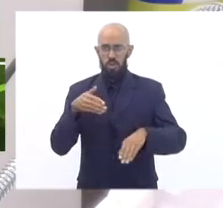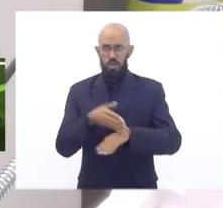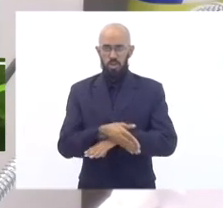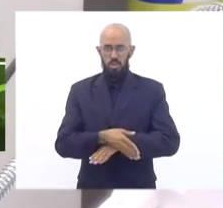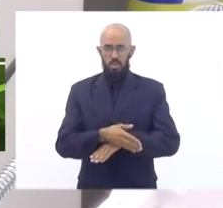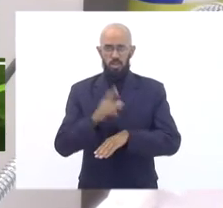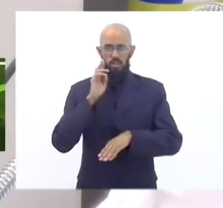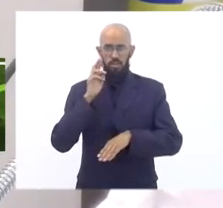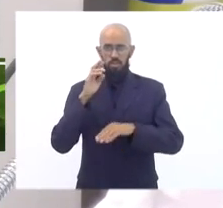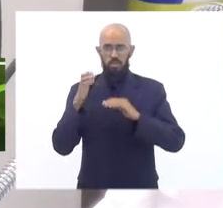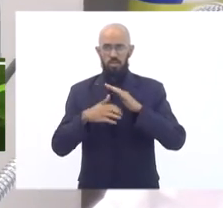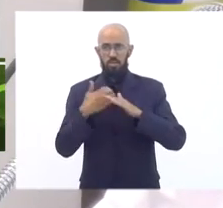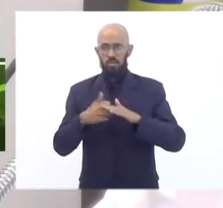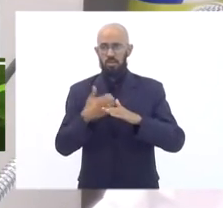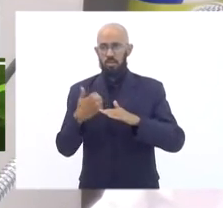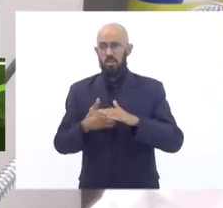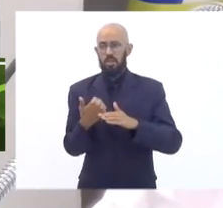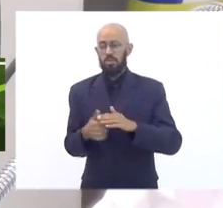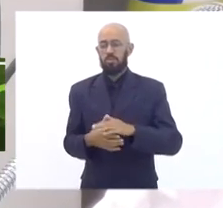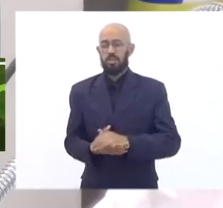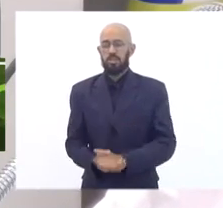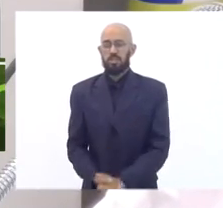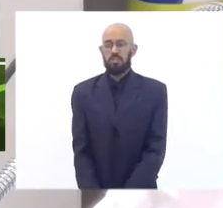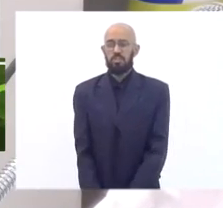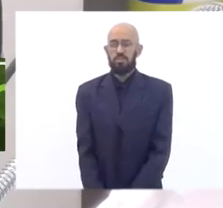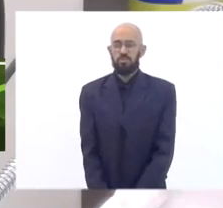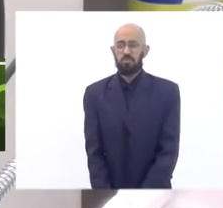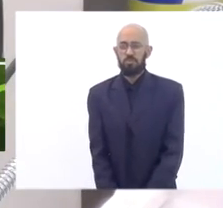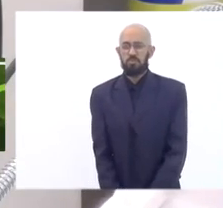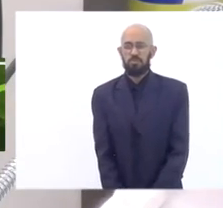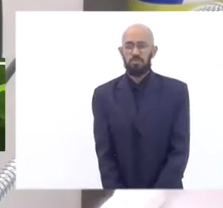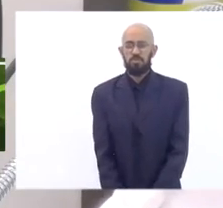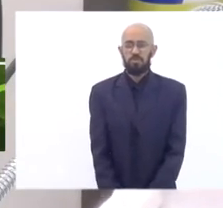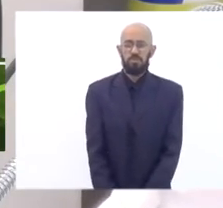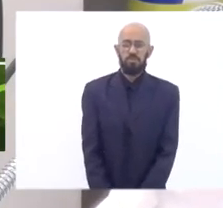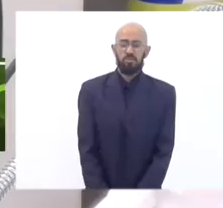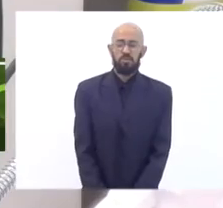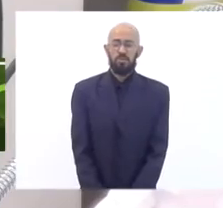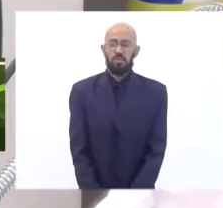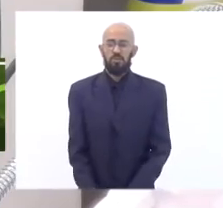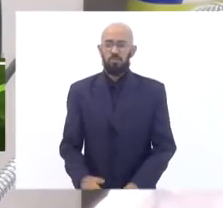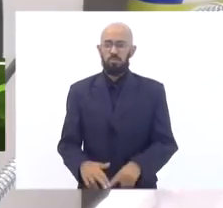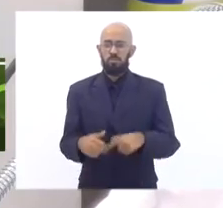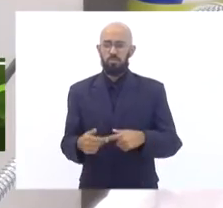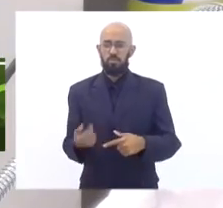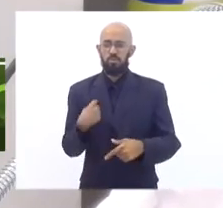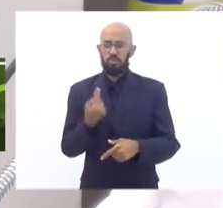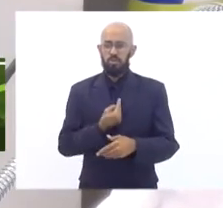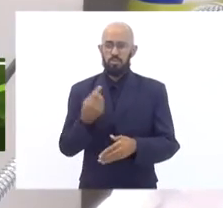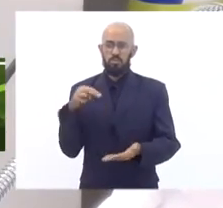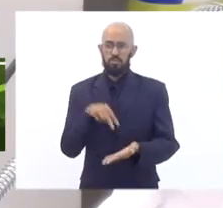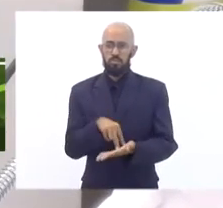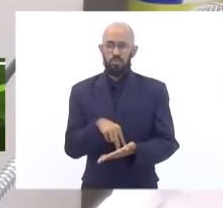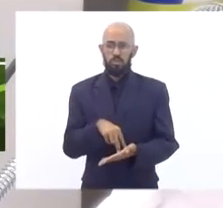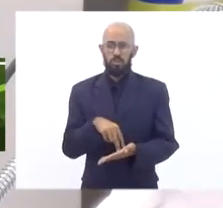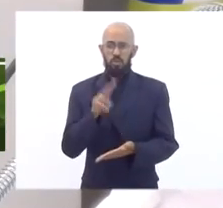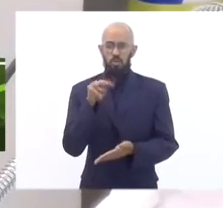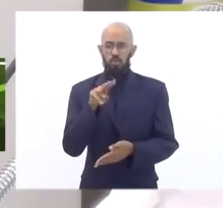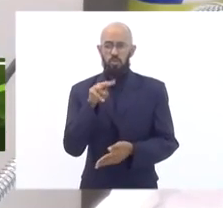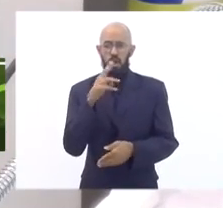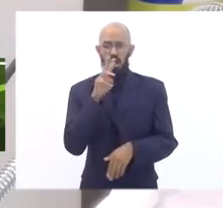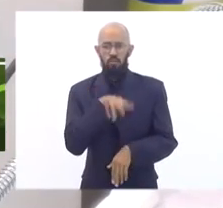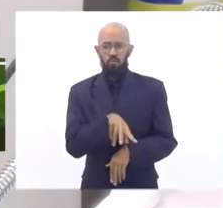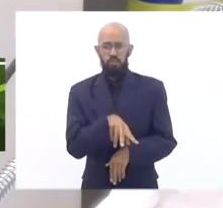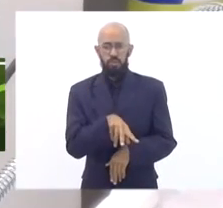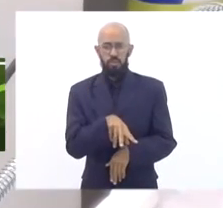o concessionário é bom demais. É por isso que nós estamos do jeito que estamos. Certo. Eu nunca vi,